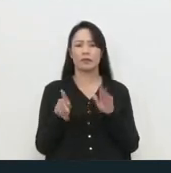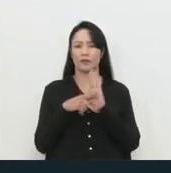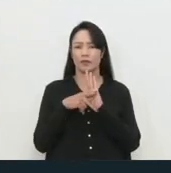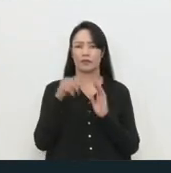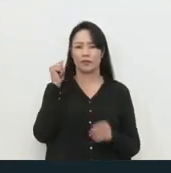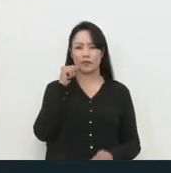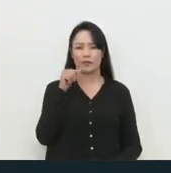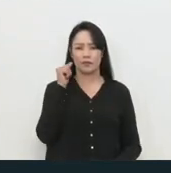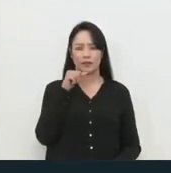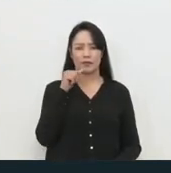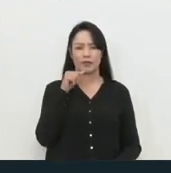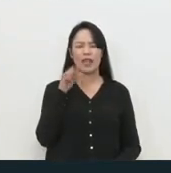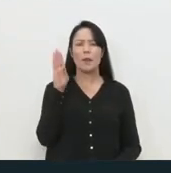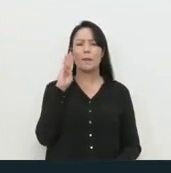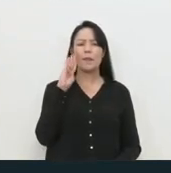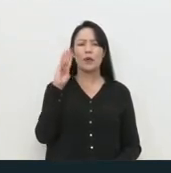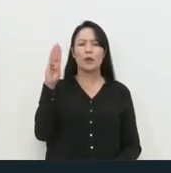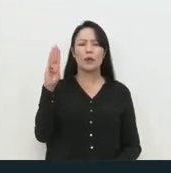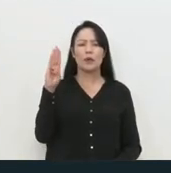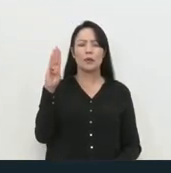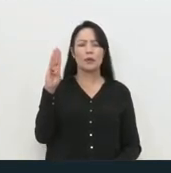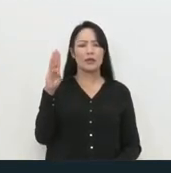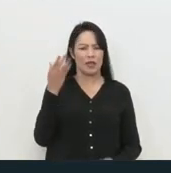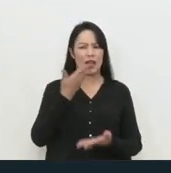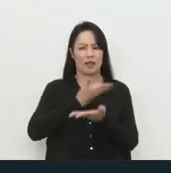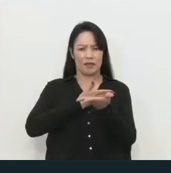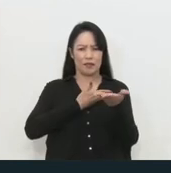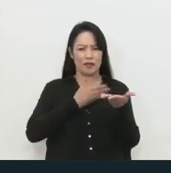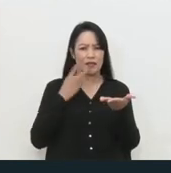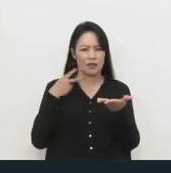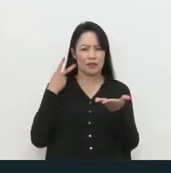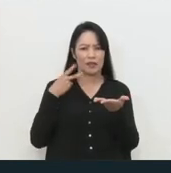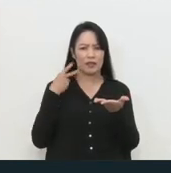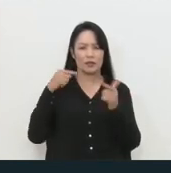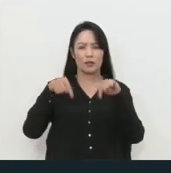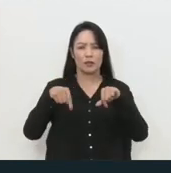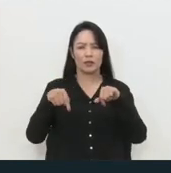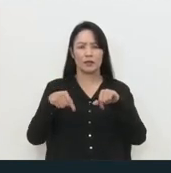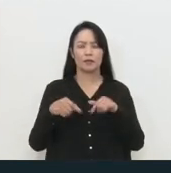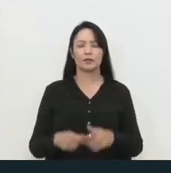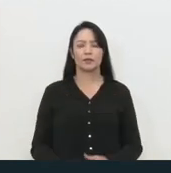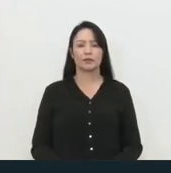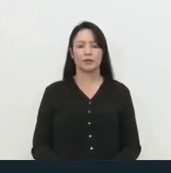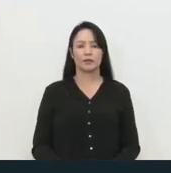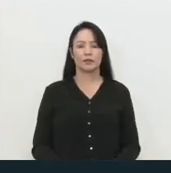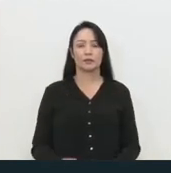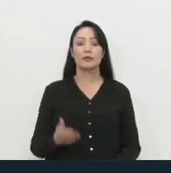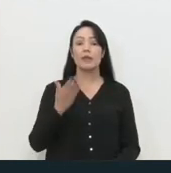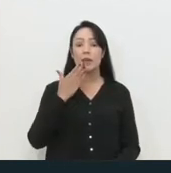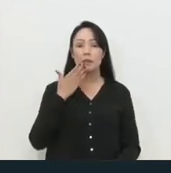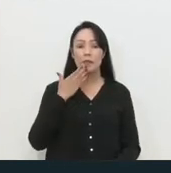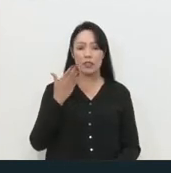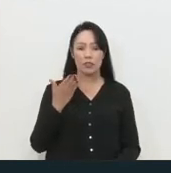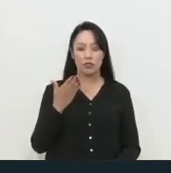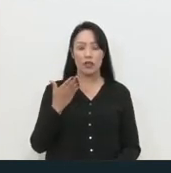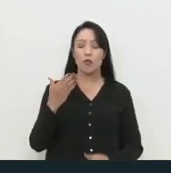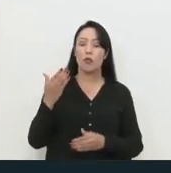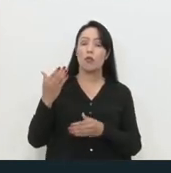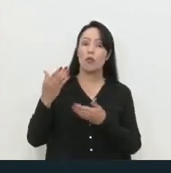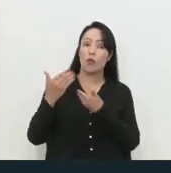e principalmente as colegas vereadoras aqui dessa casa pedir conselho